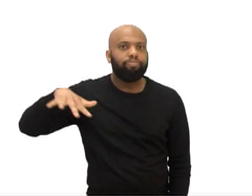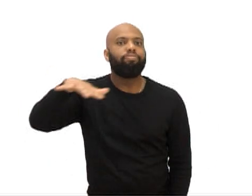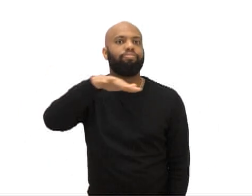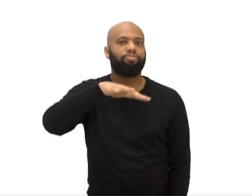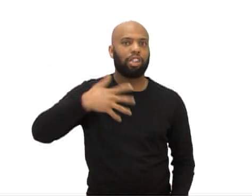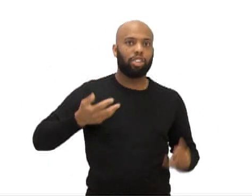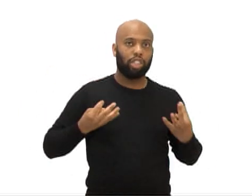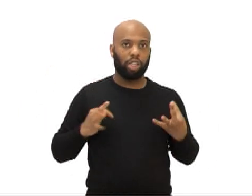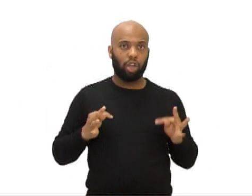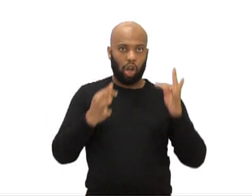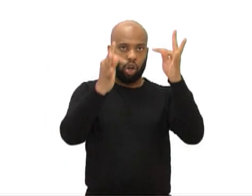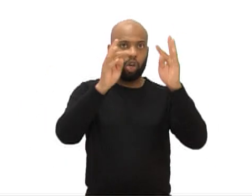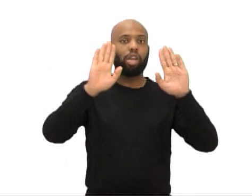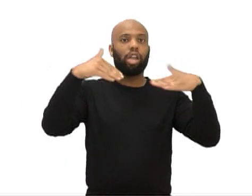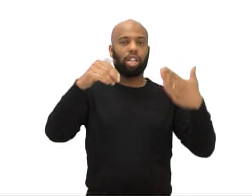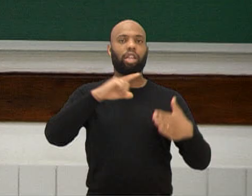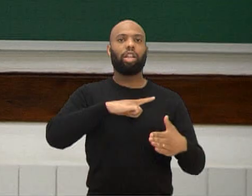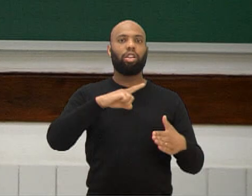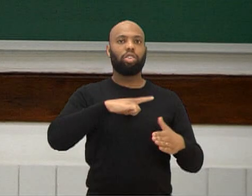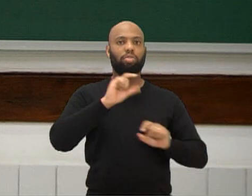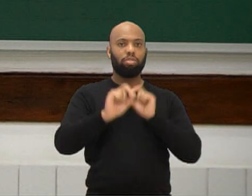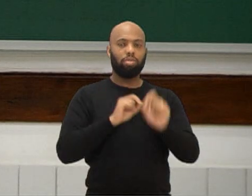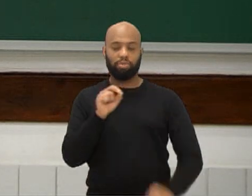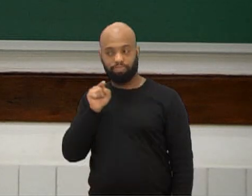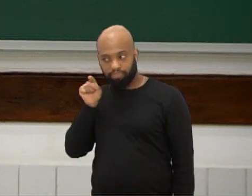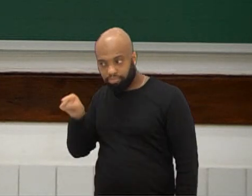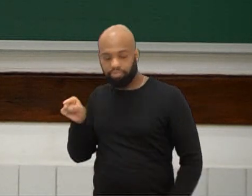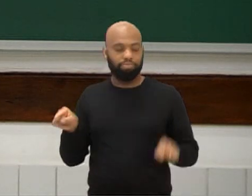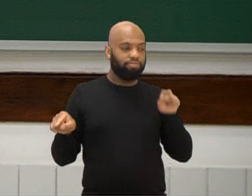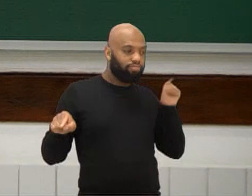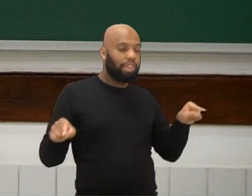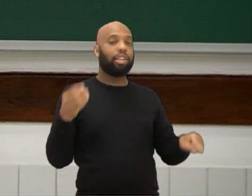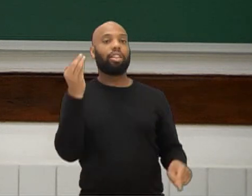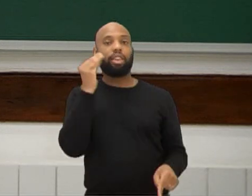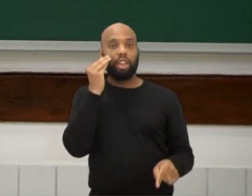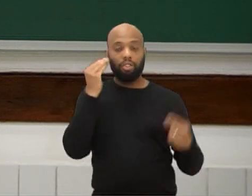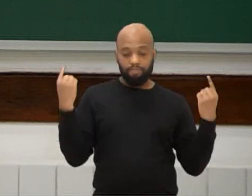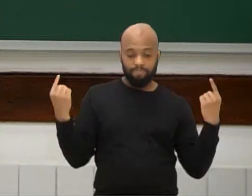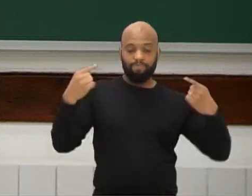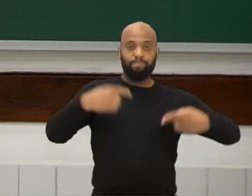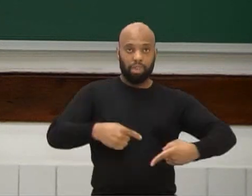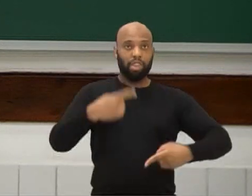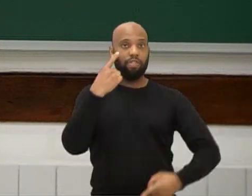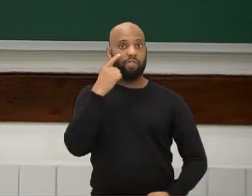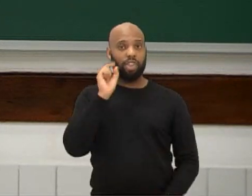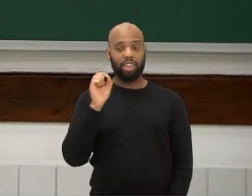aeroespacial, onde a União Soviética e os Estados Unidos tentavam disputar, ver quem